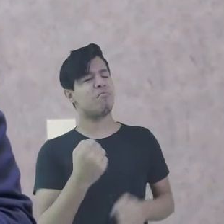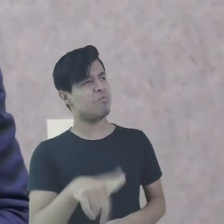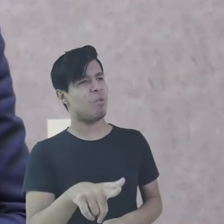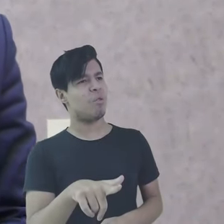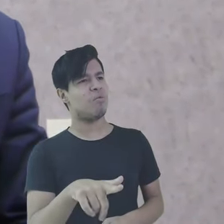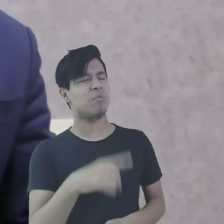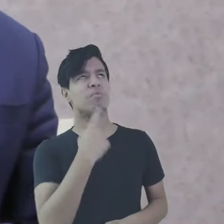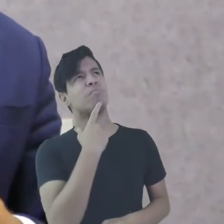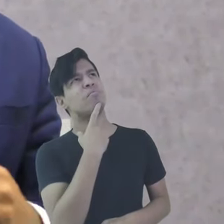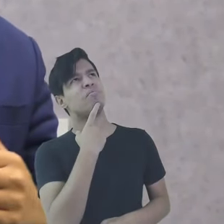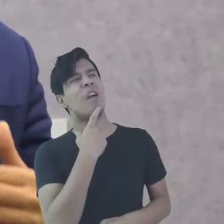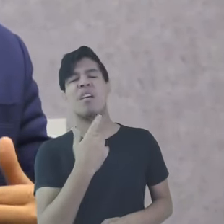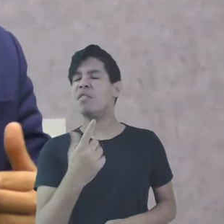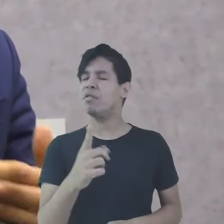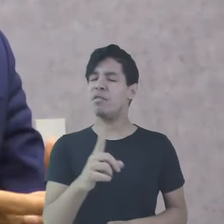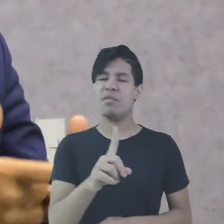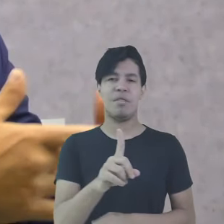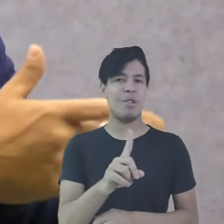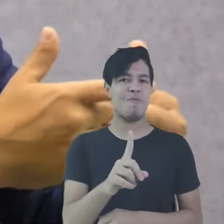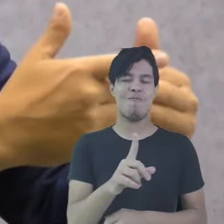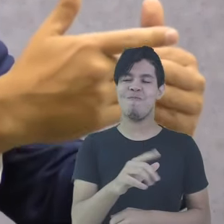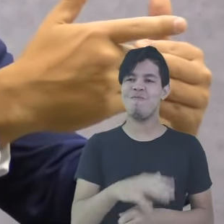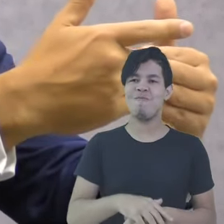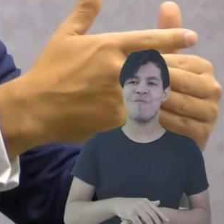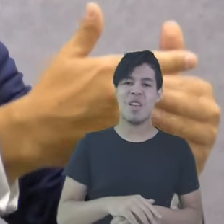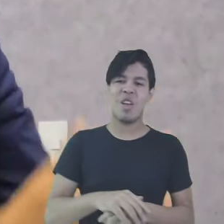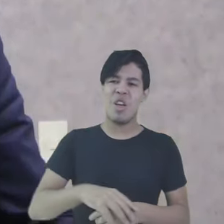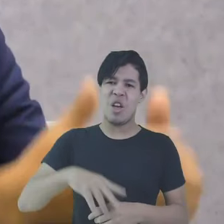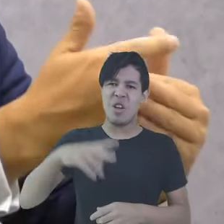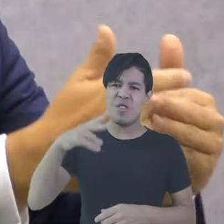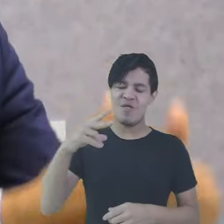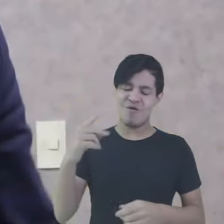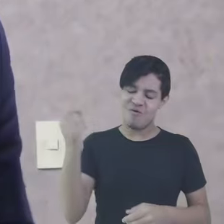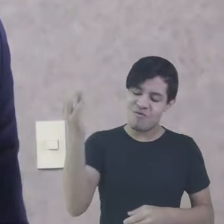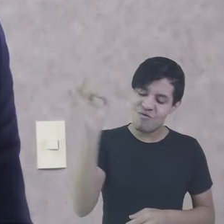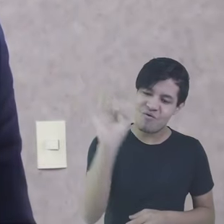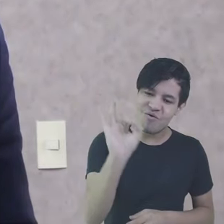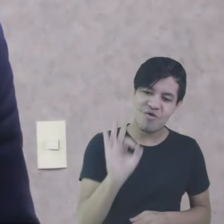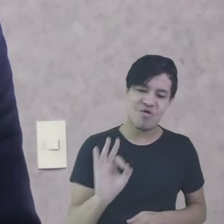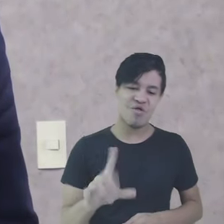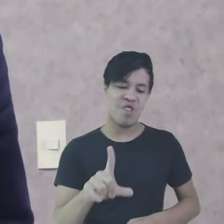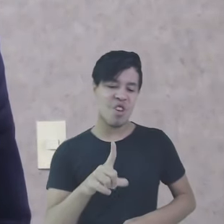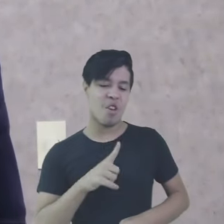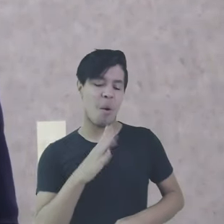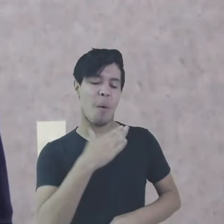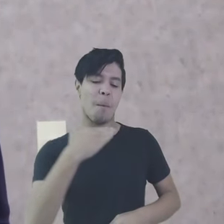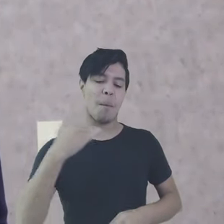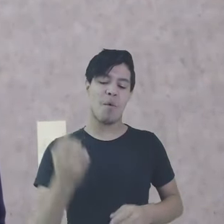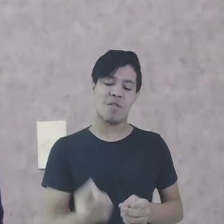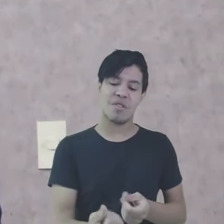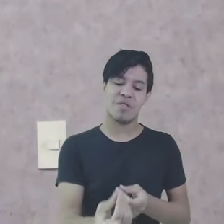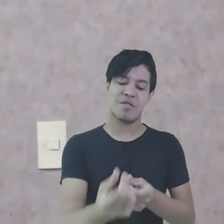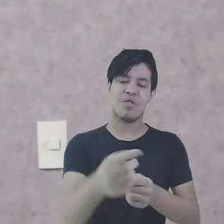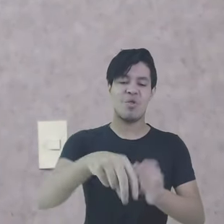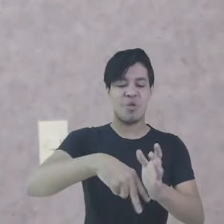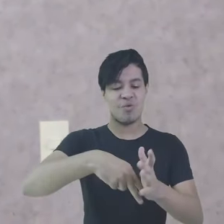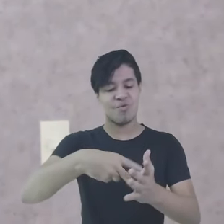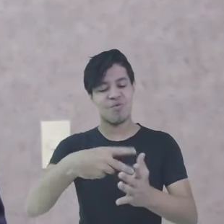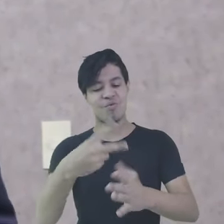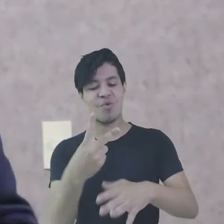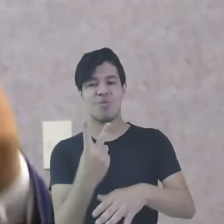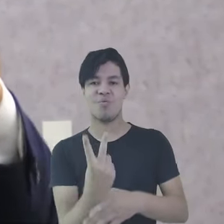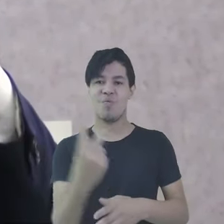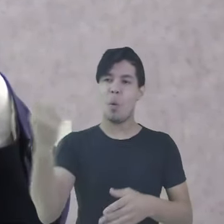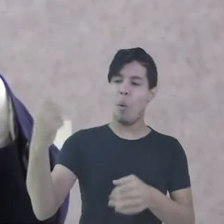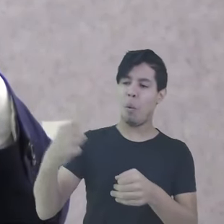Não. Eles já serão com a besta e o falso profeta executados na segunda vinda de Jesus. Por isso Paulo diz que o homem está destinado a morrer uma